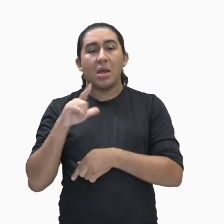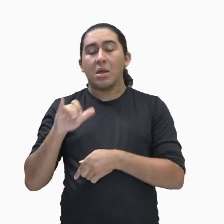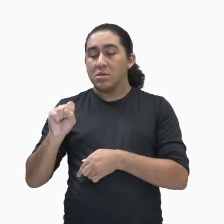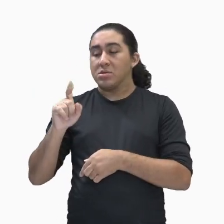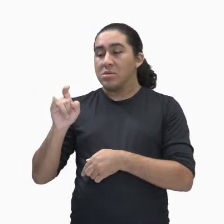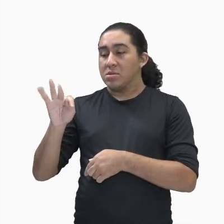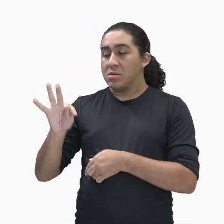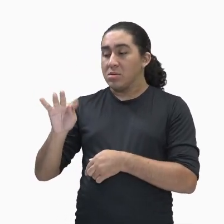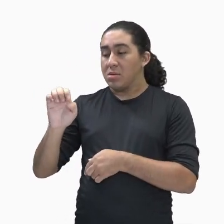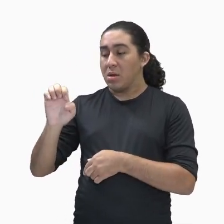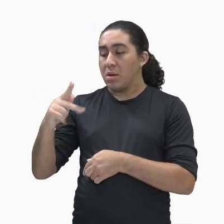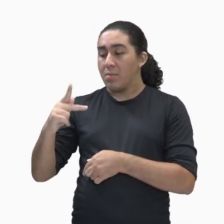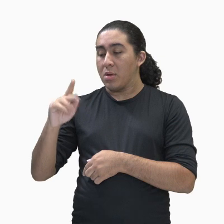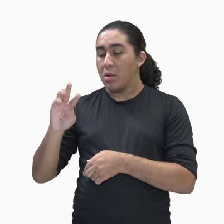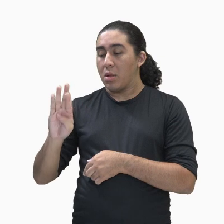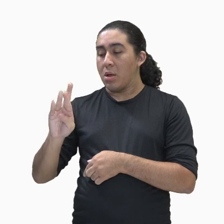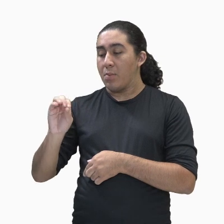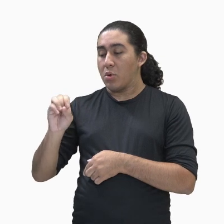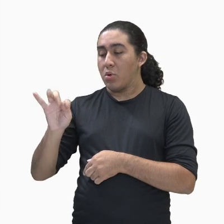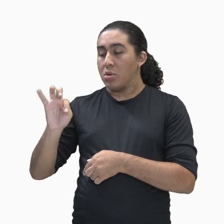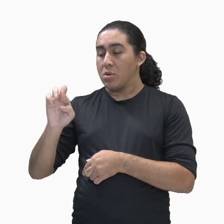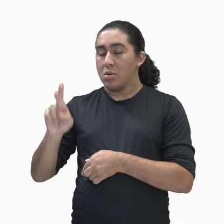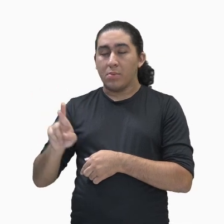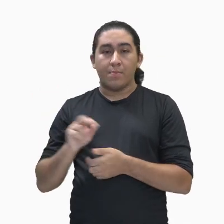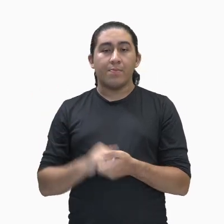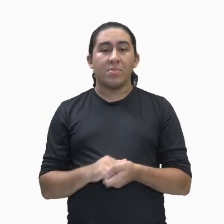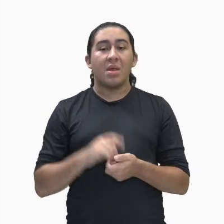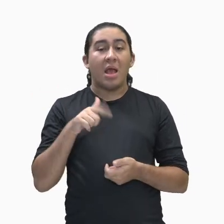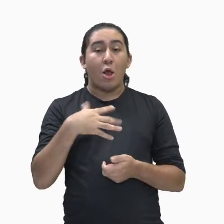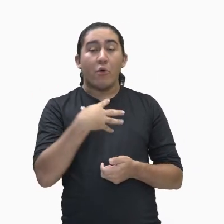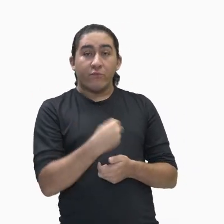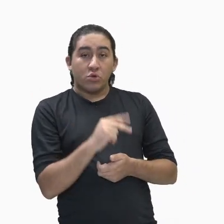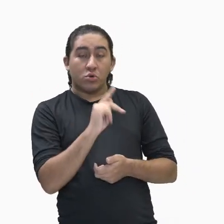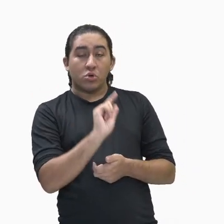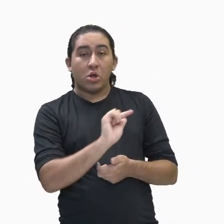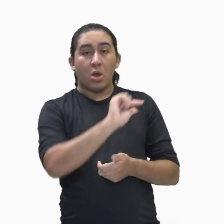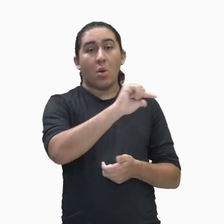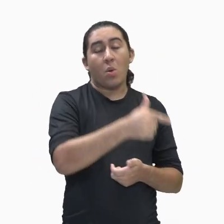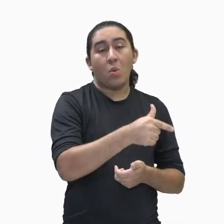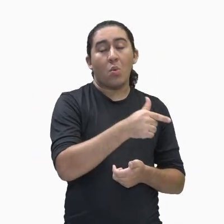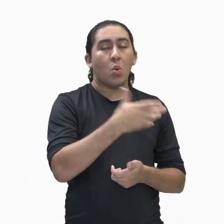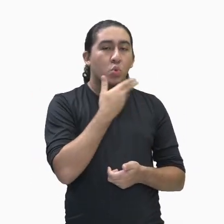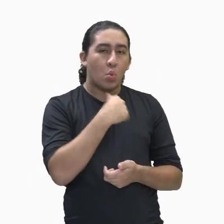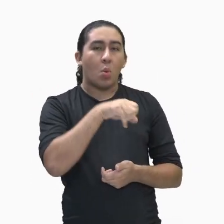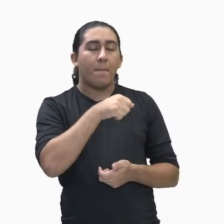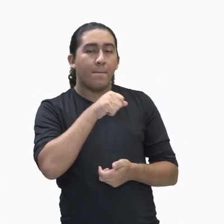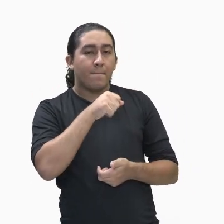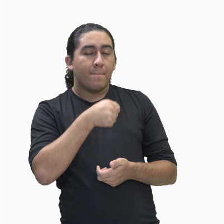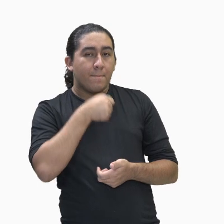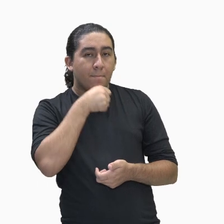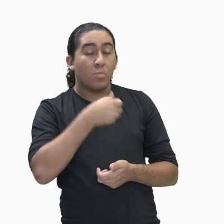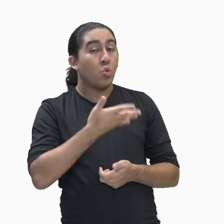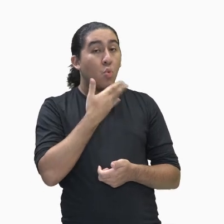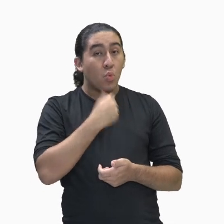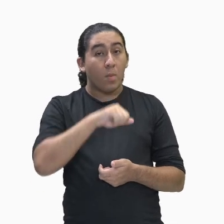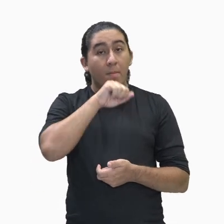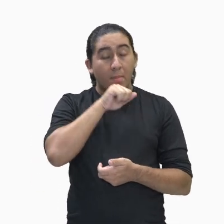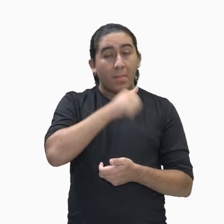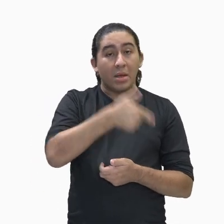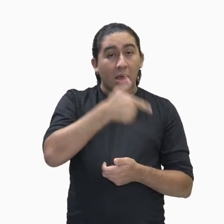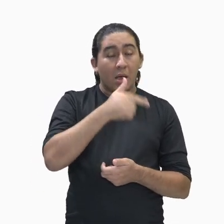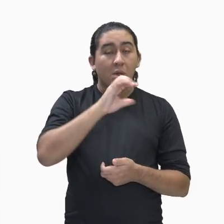Step sister, step sister, step sister. Olha lá, a